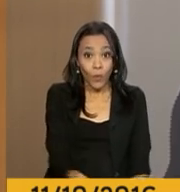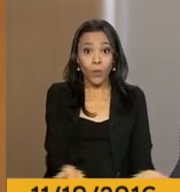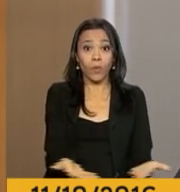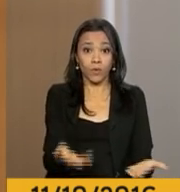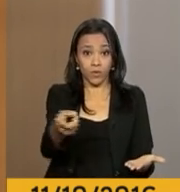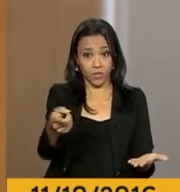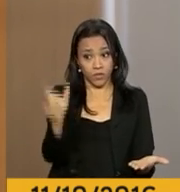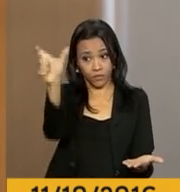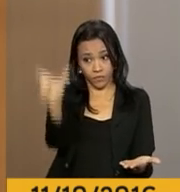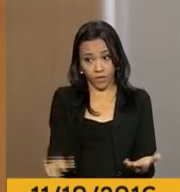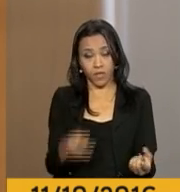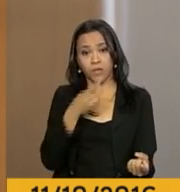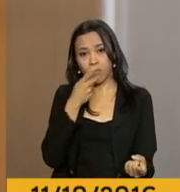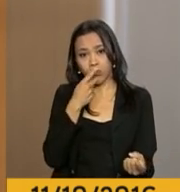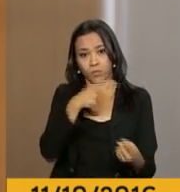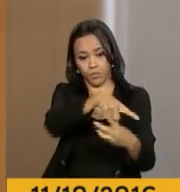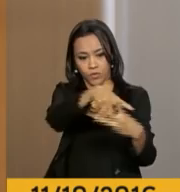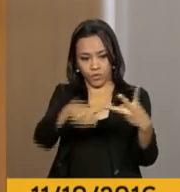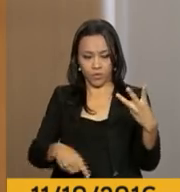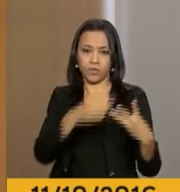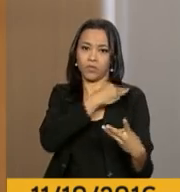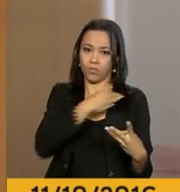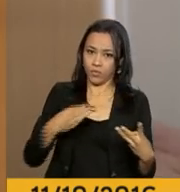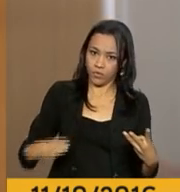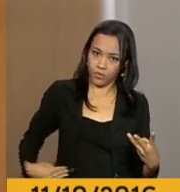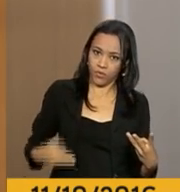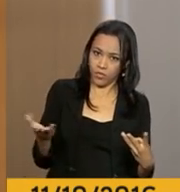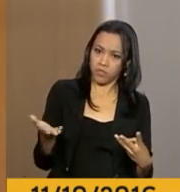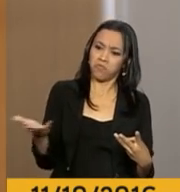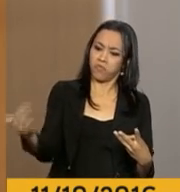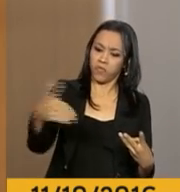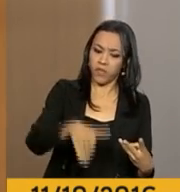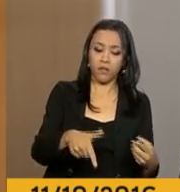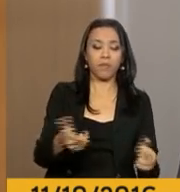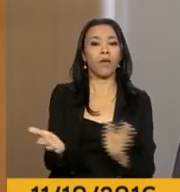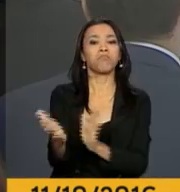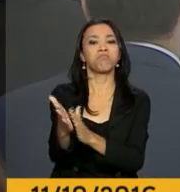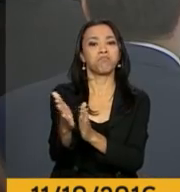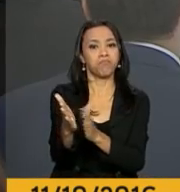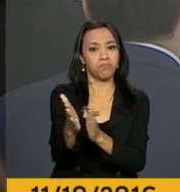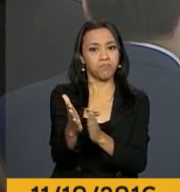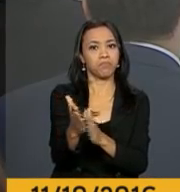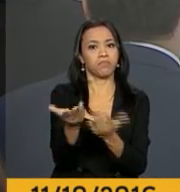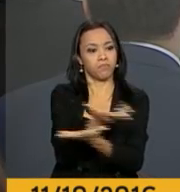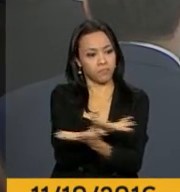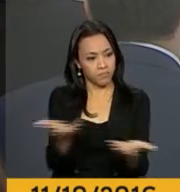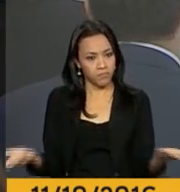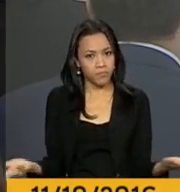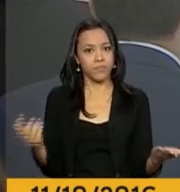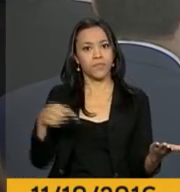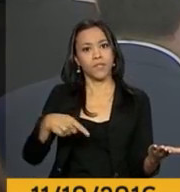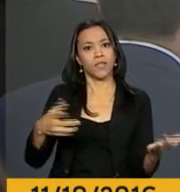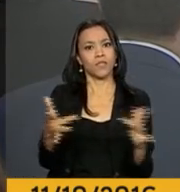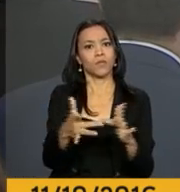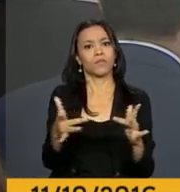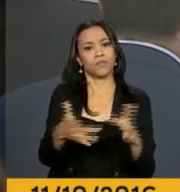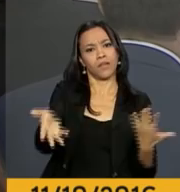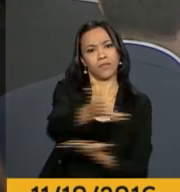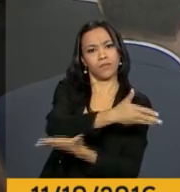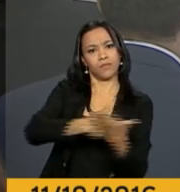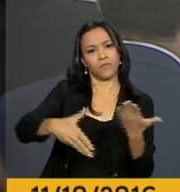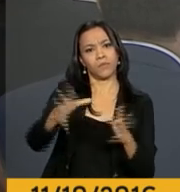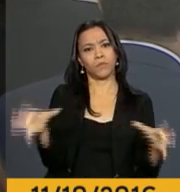Lúcia Ministro Gilmar Padilha vieram todos aqui para aplaudir exatamente este instante de harmonia e de trabalho